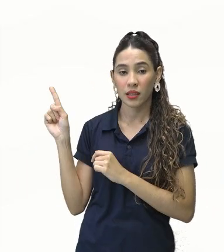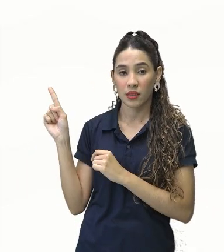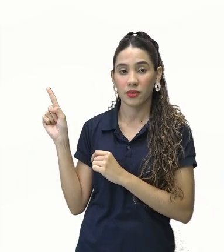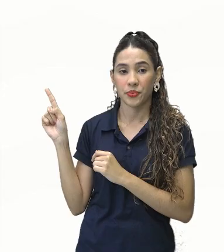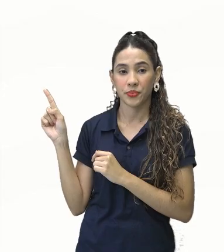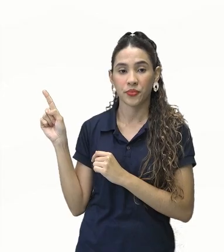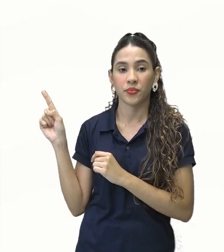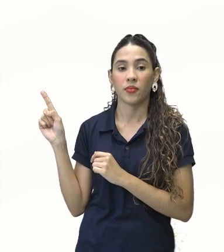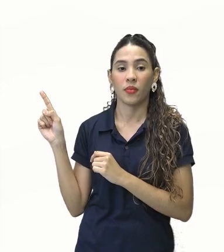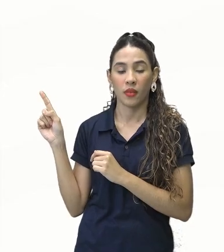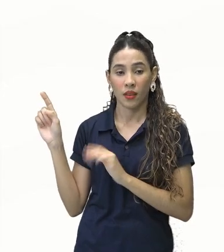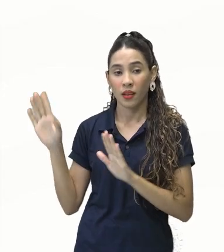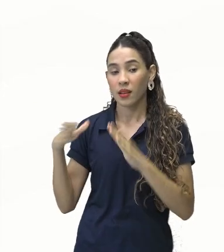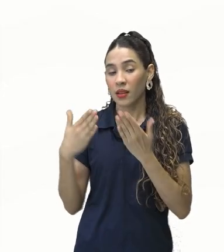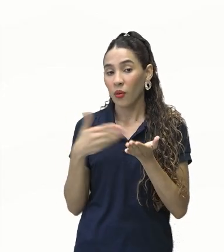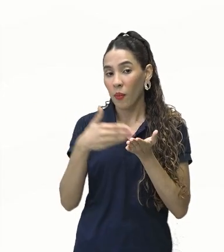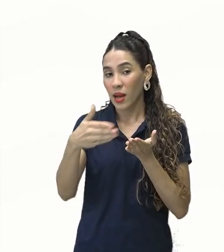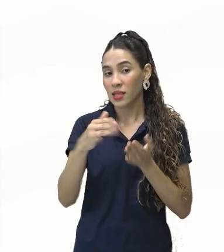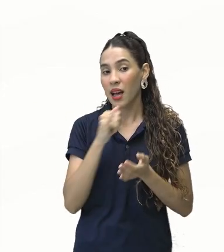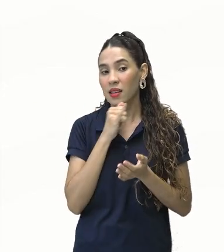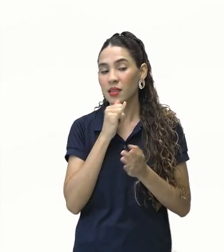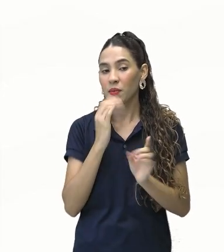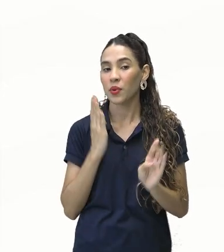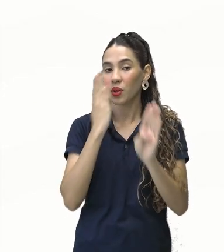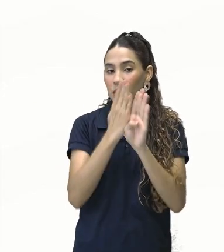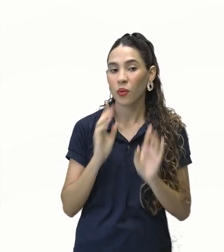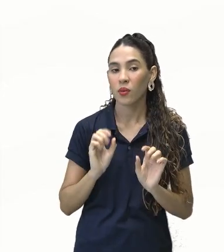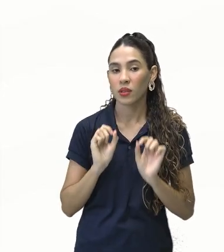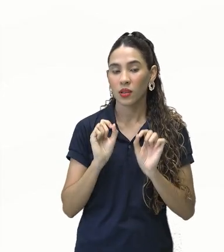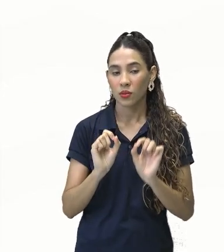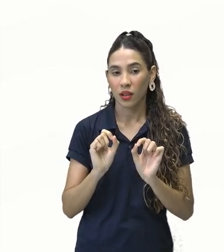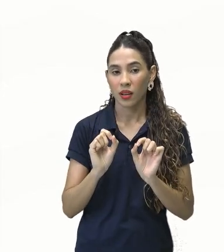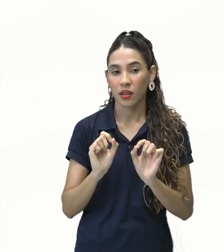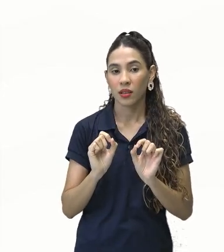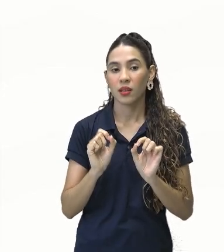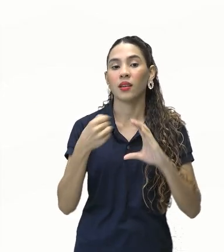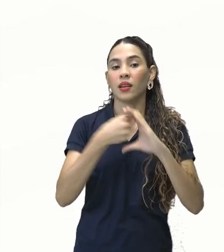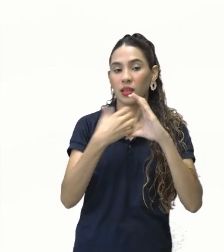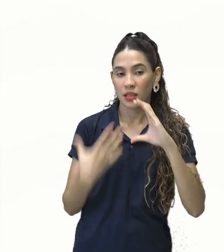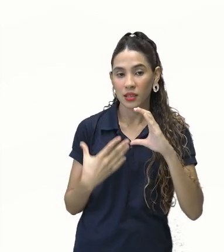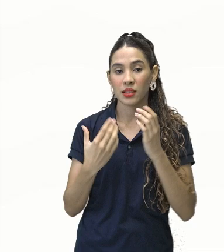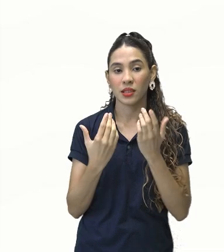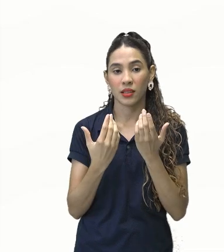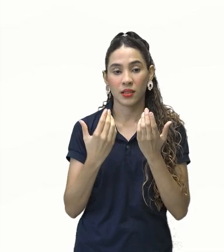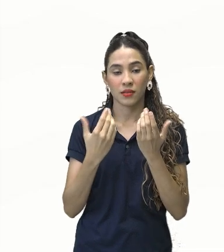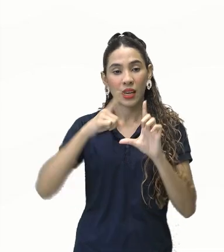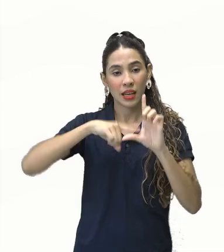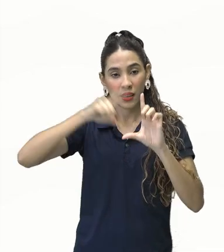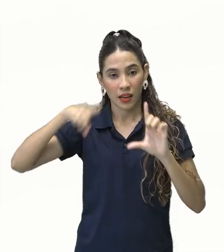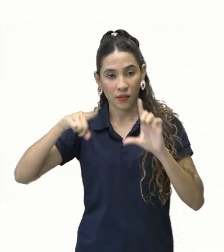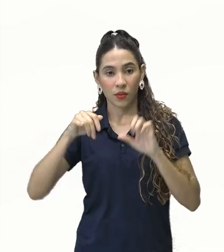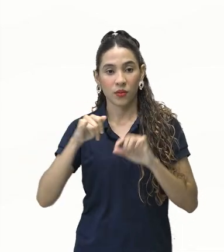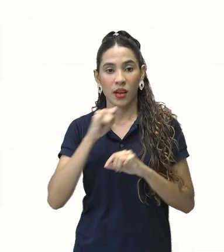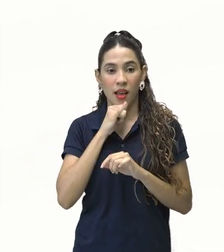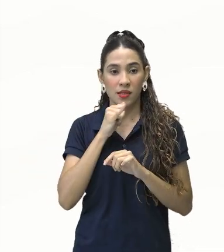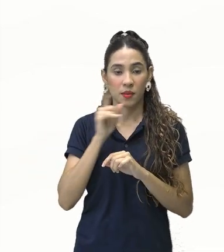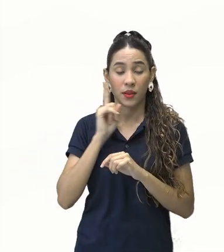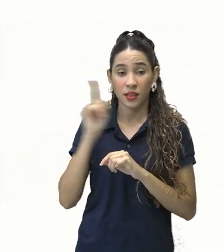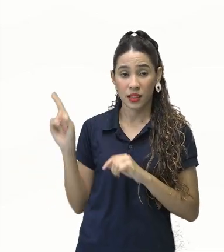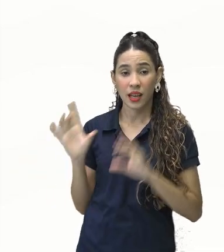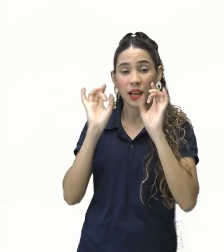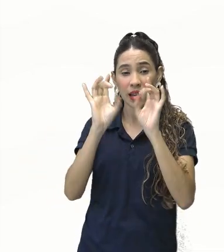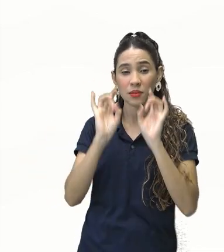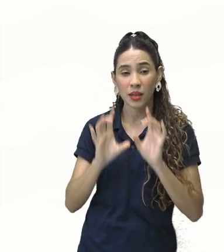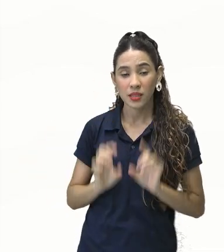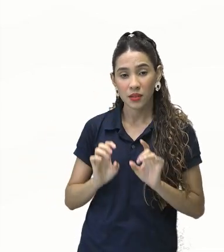tá bom? Então, vamos começar aqui identificando, né, os elementos do nosso gráfico. Este gráfico aqui